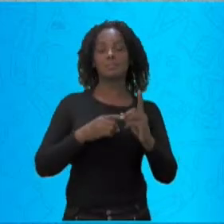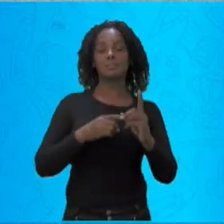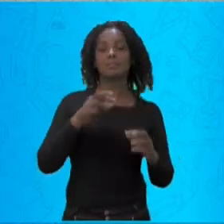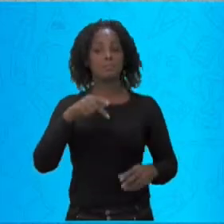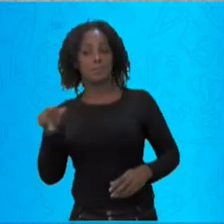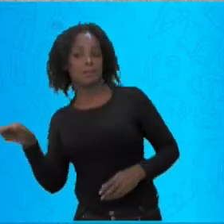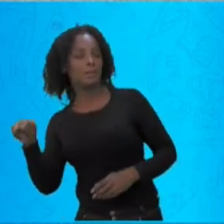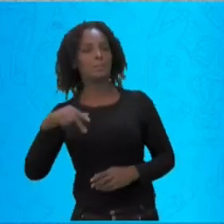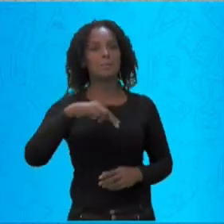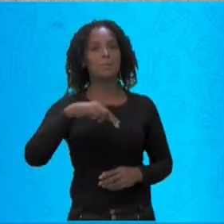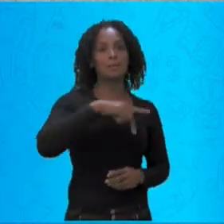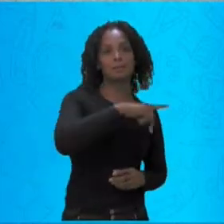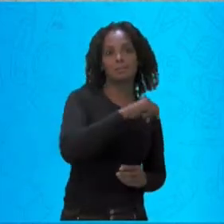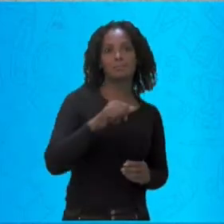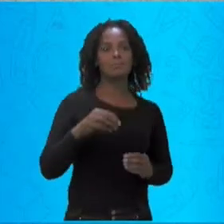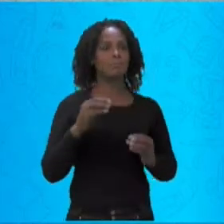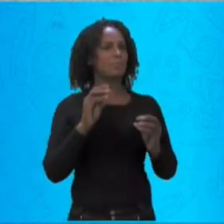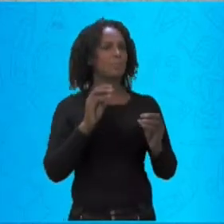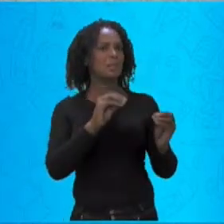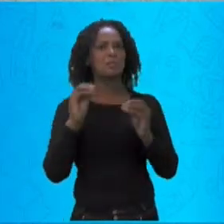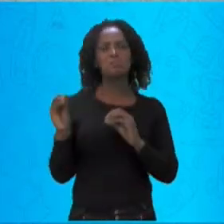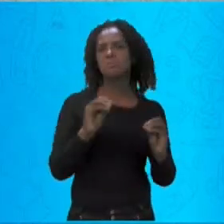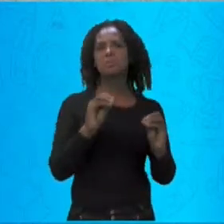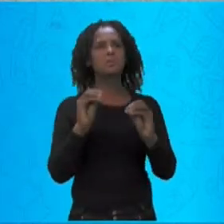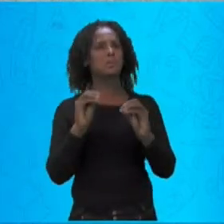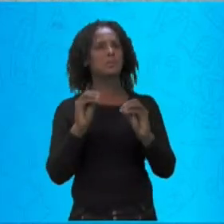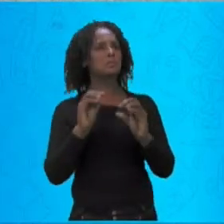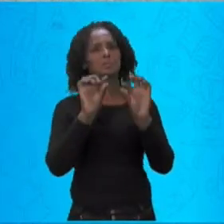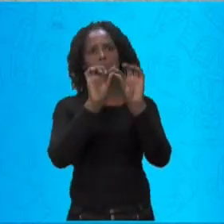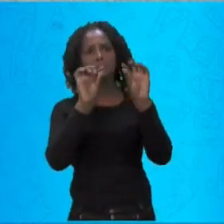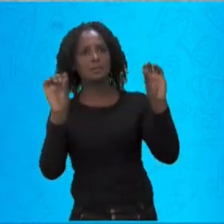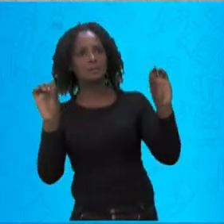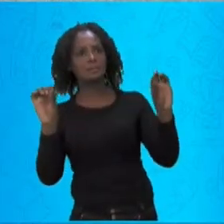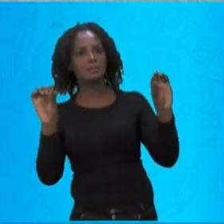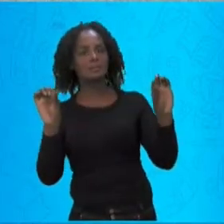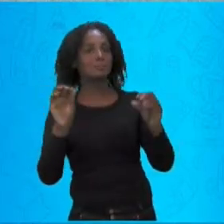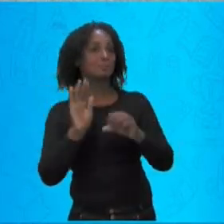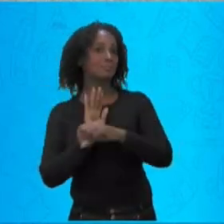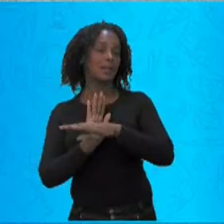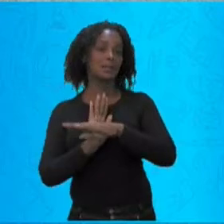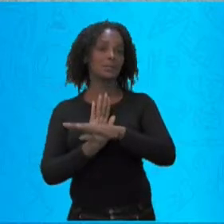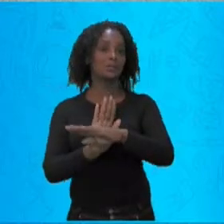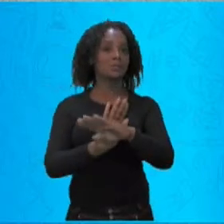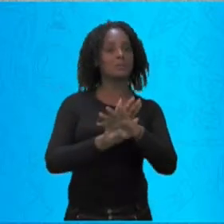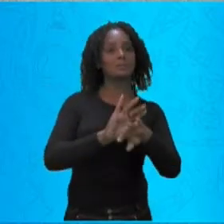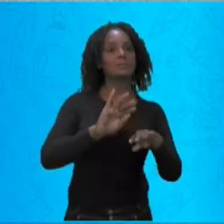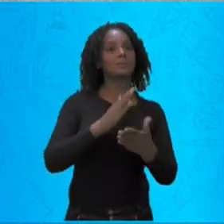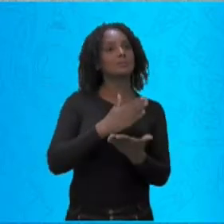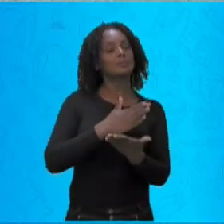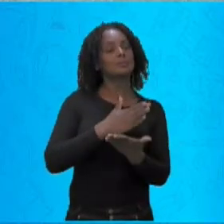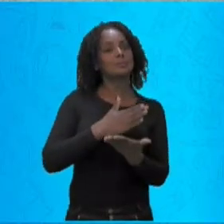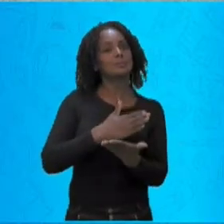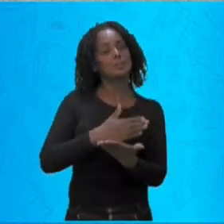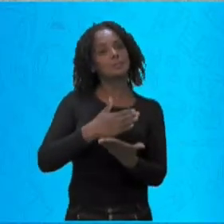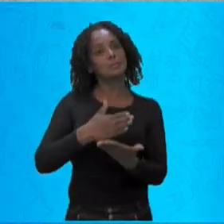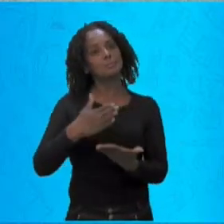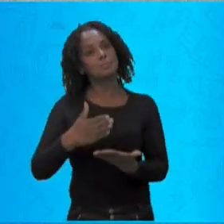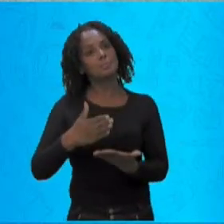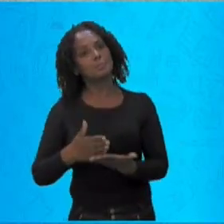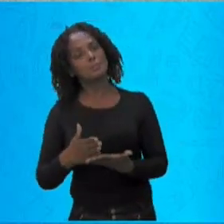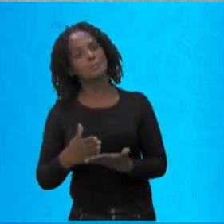lá e para cá. Muda o sentido da frase, ajuda a separar as